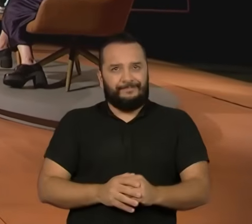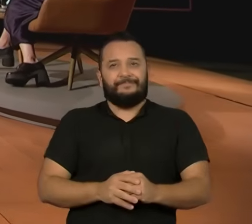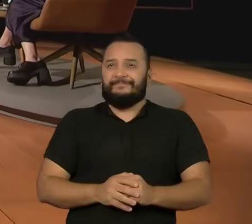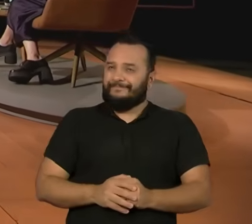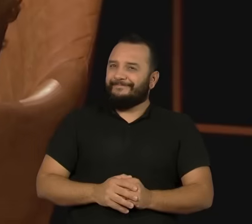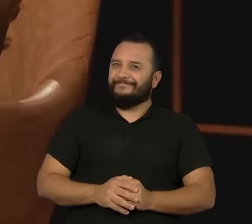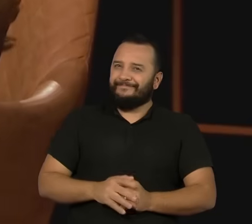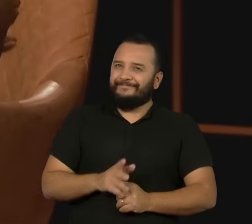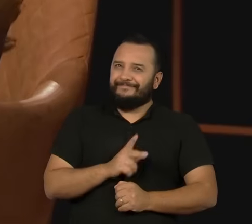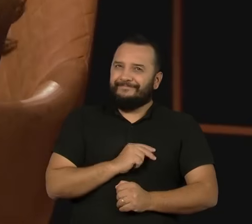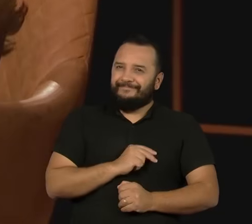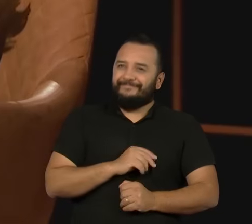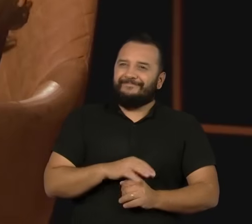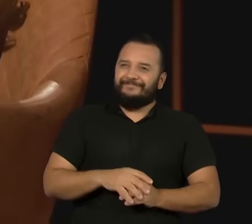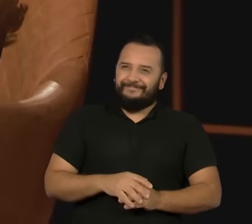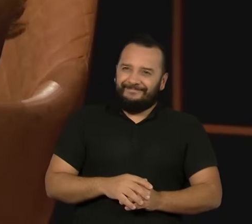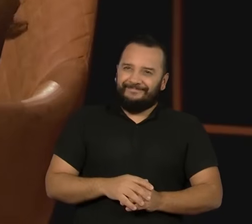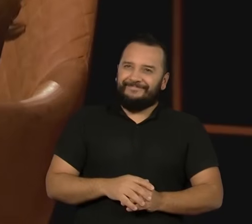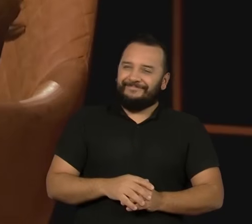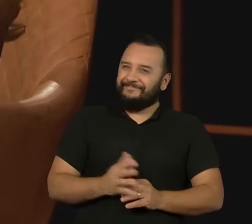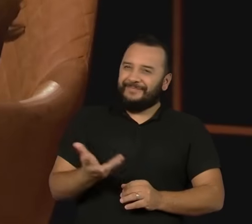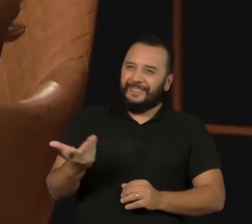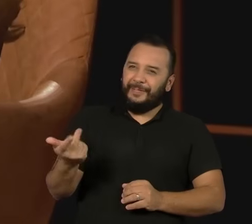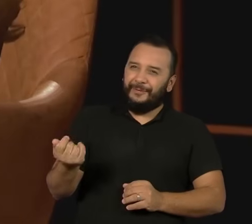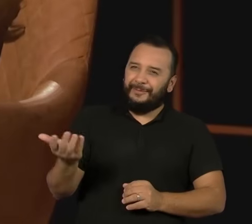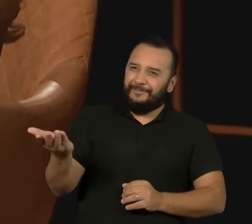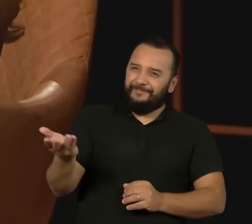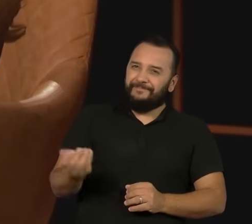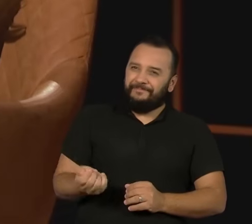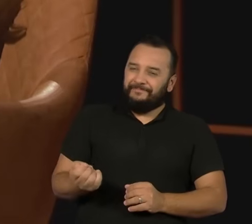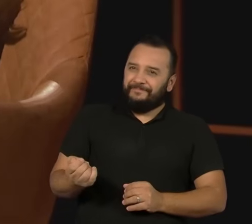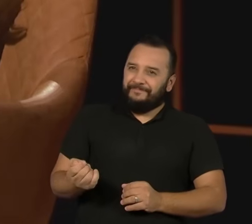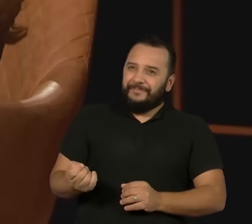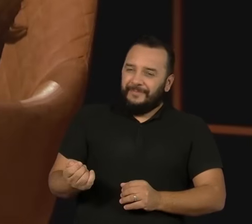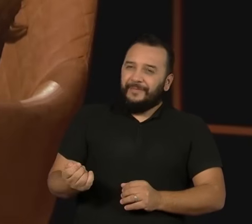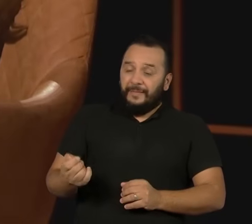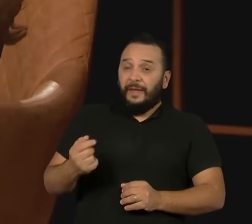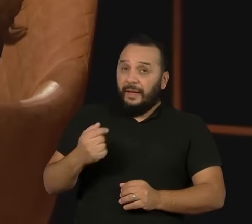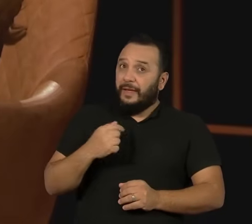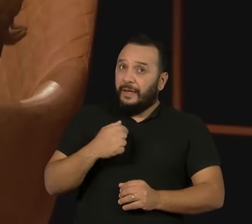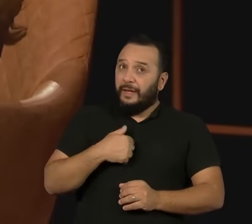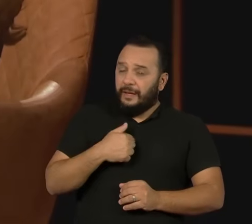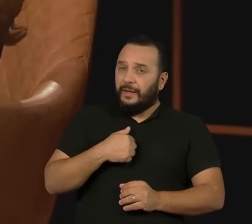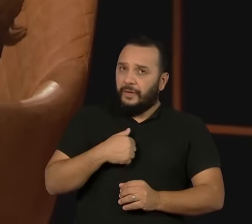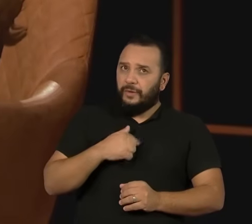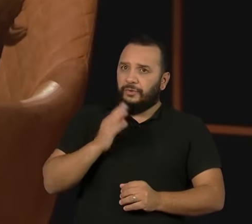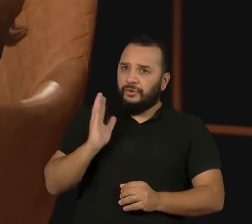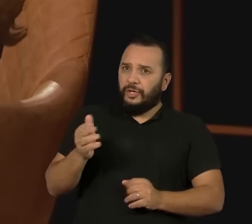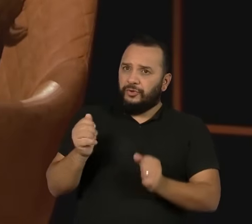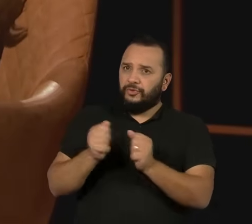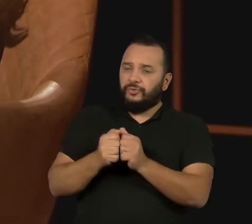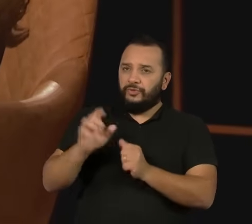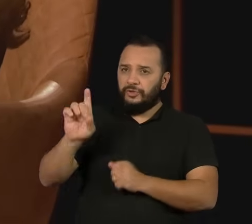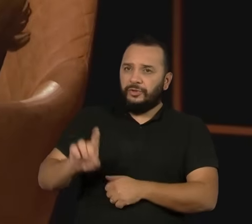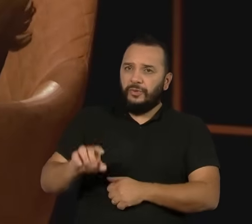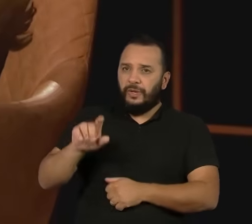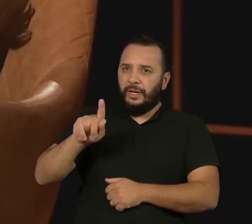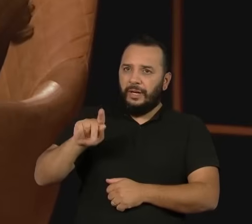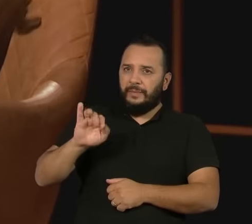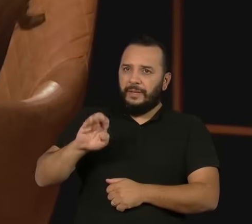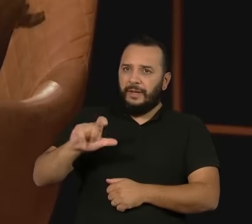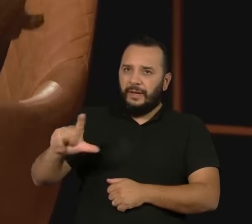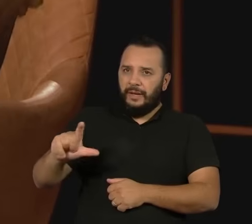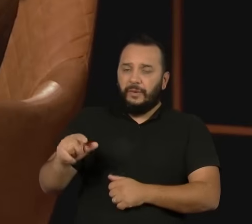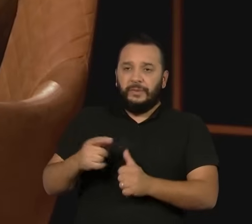Que demais. Incrível. Fiz o Peer Gynt, direção do Gabriel Vilela, e o